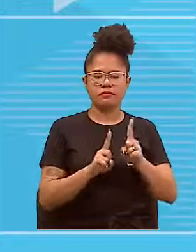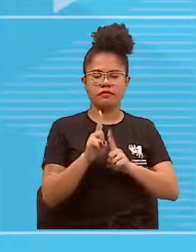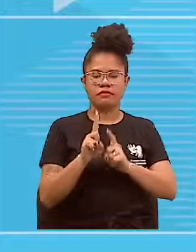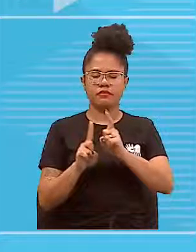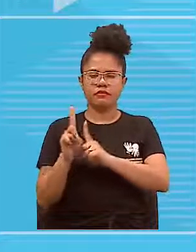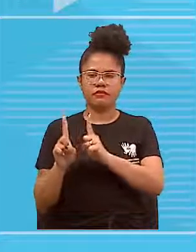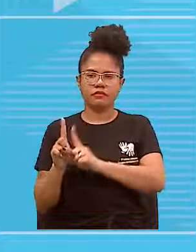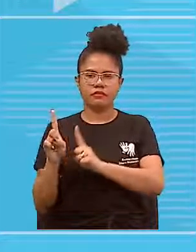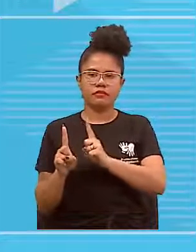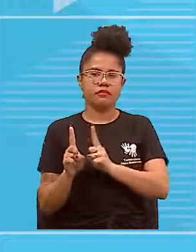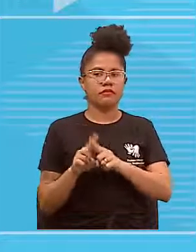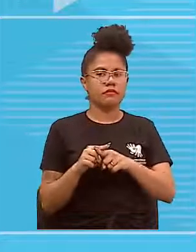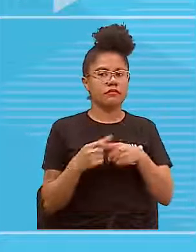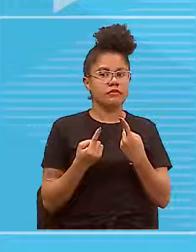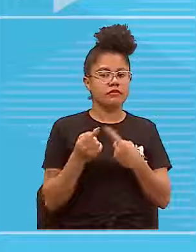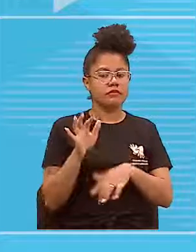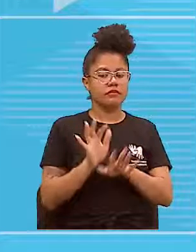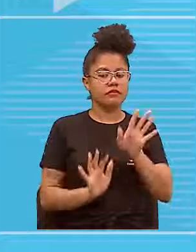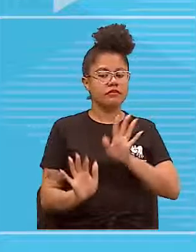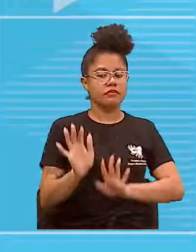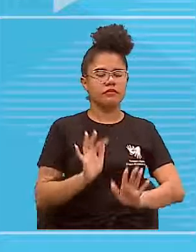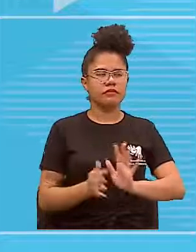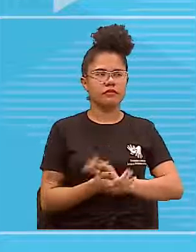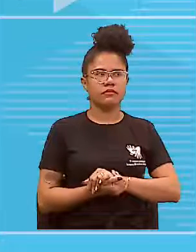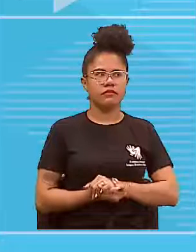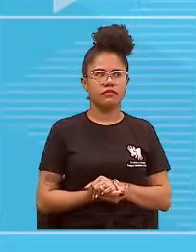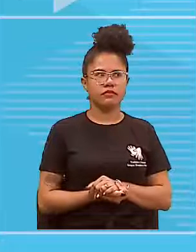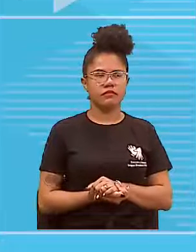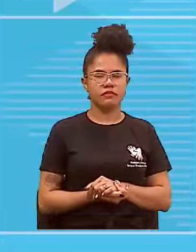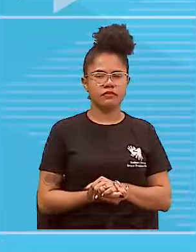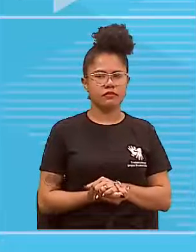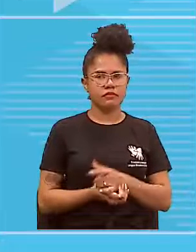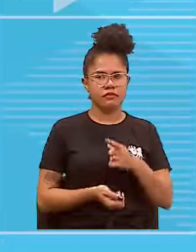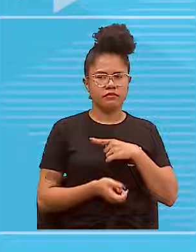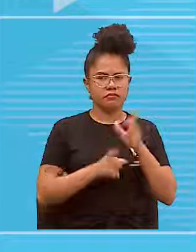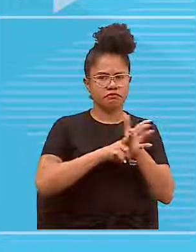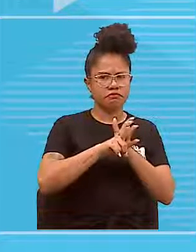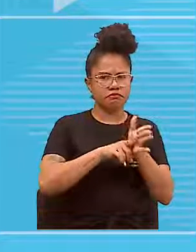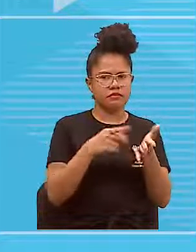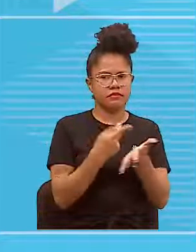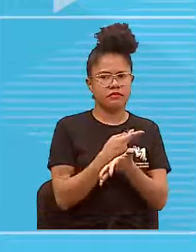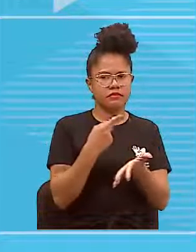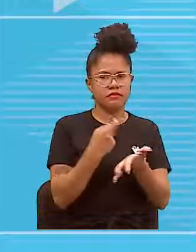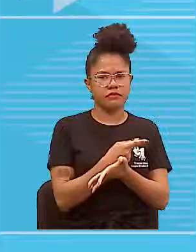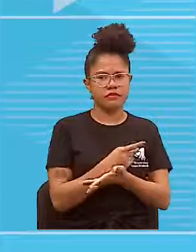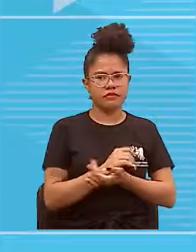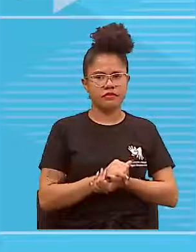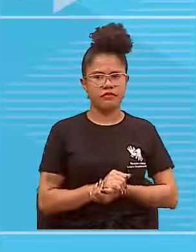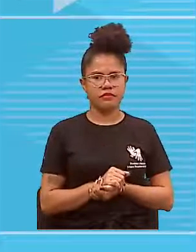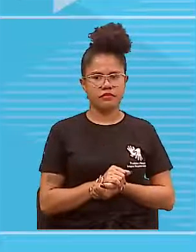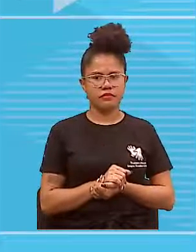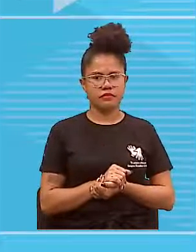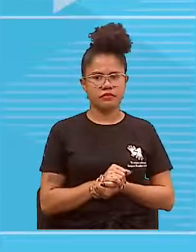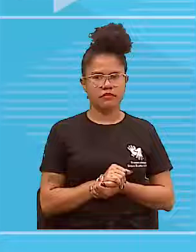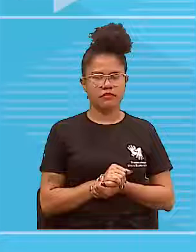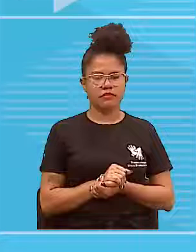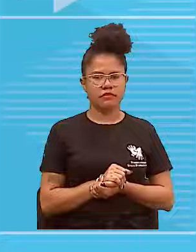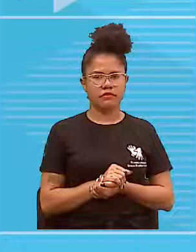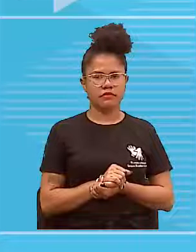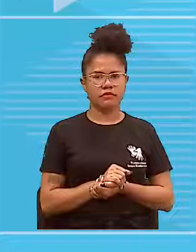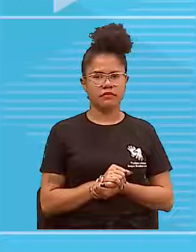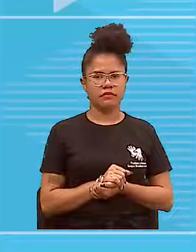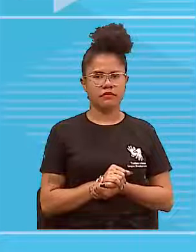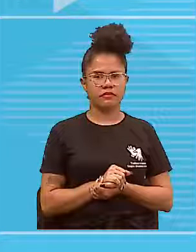Mas tome-se cuidado. Pegar dados errados equivocados, você poderá